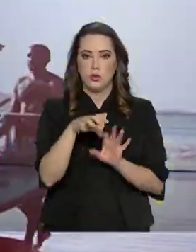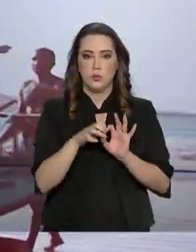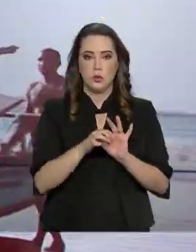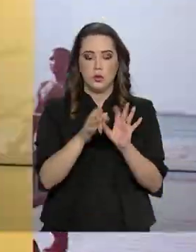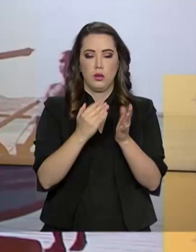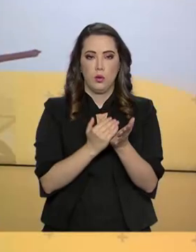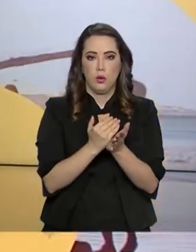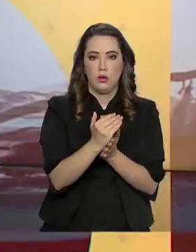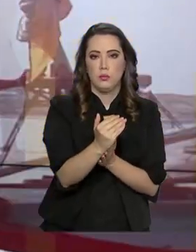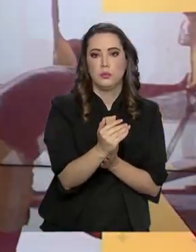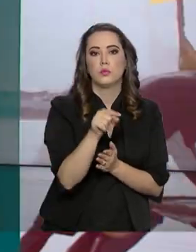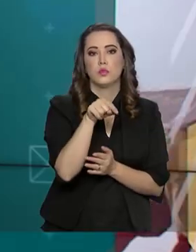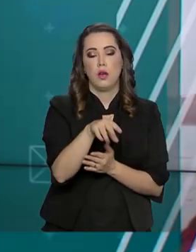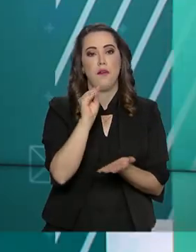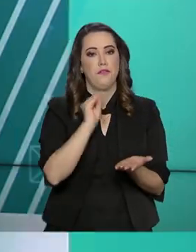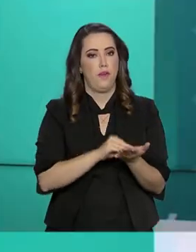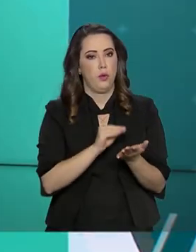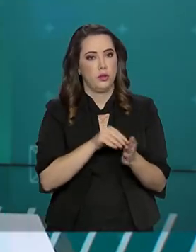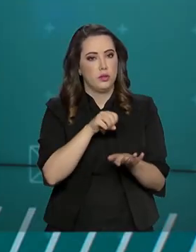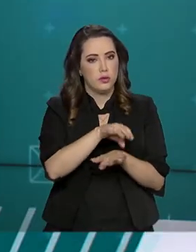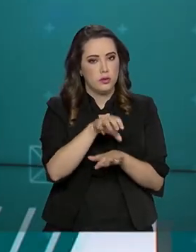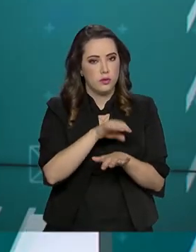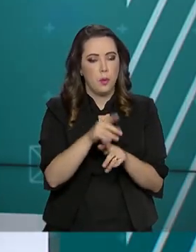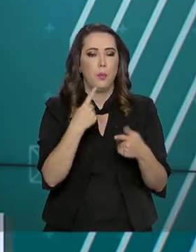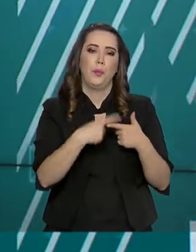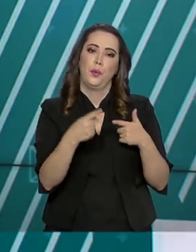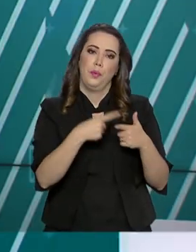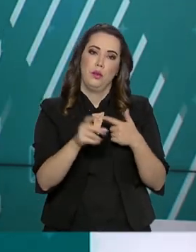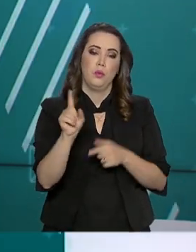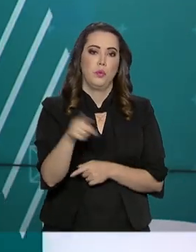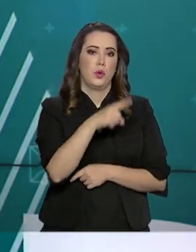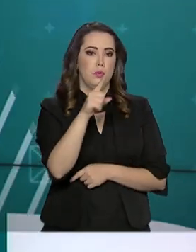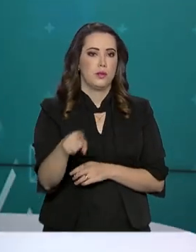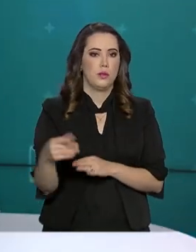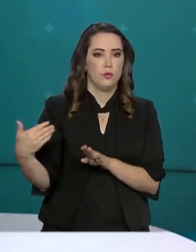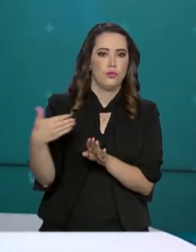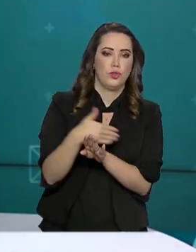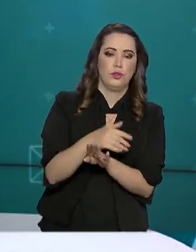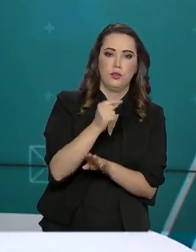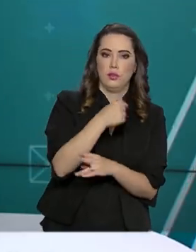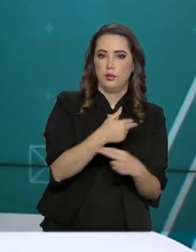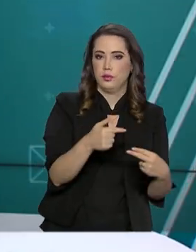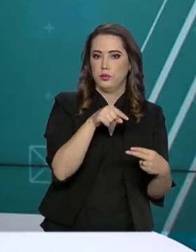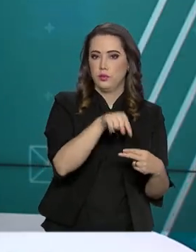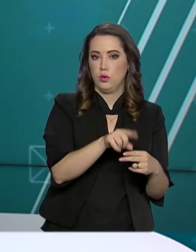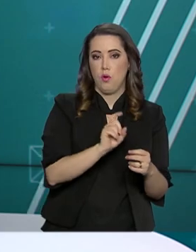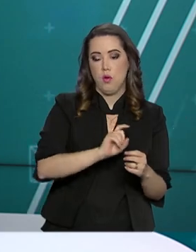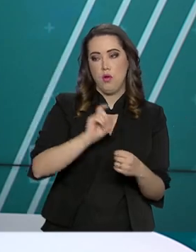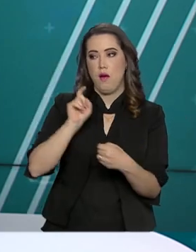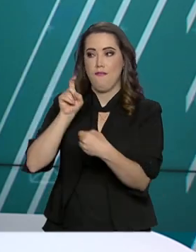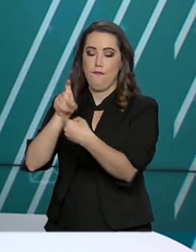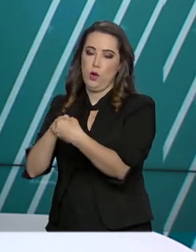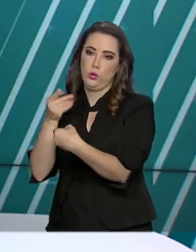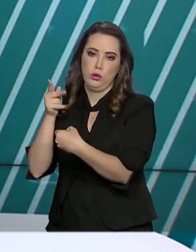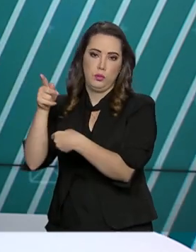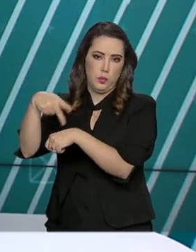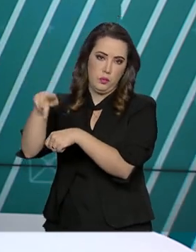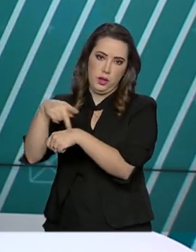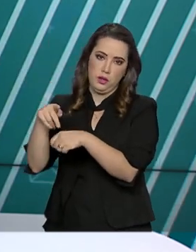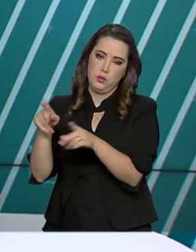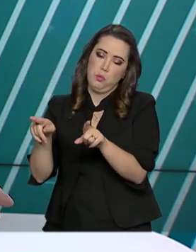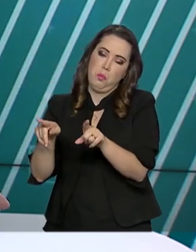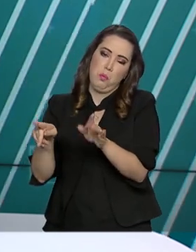iniciado. A falta dessa informação pode acarretar a proibição da entrada da encomenda e seu retorno ao exterior ou